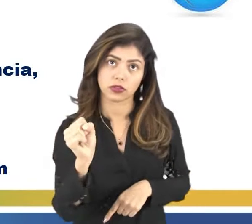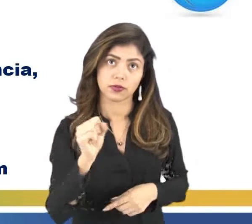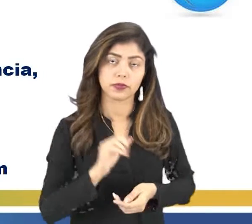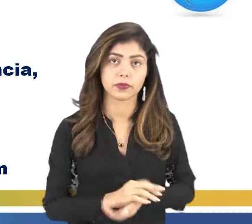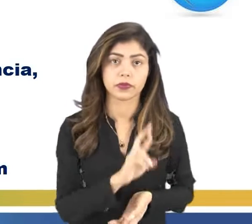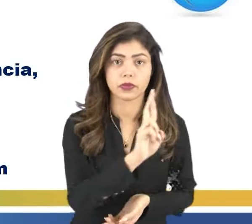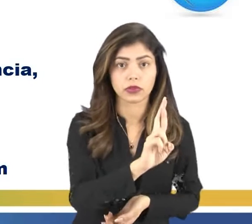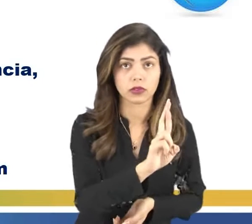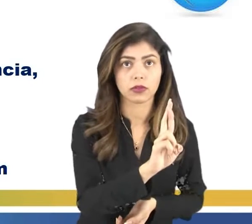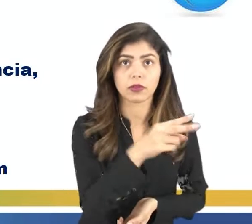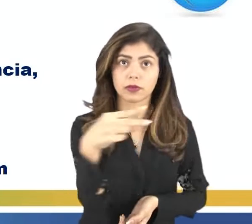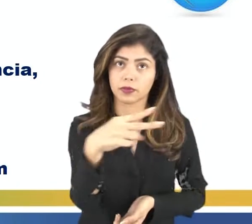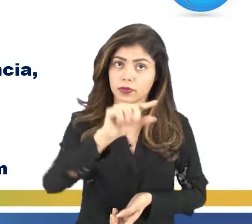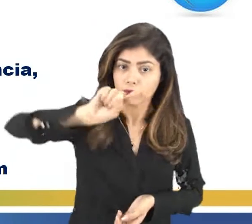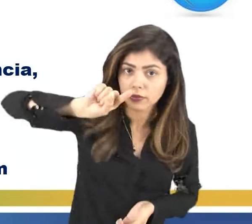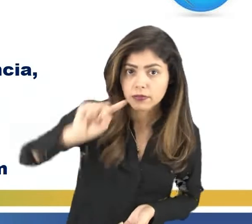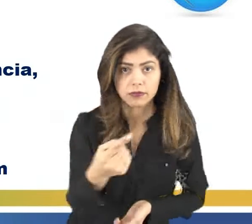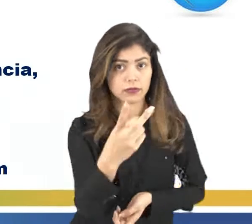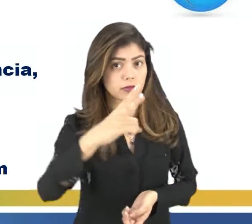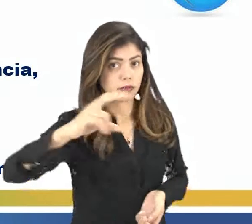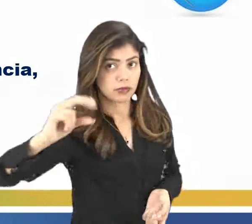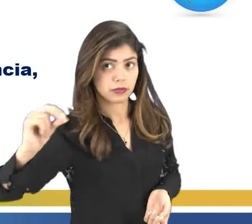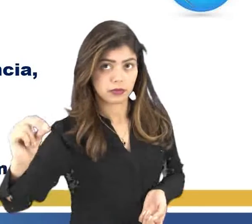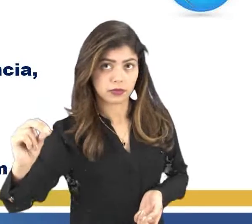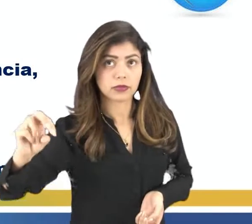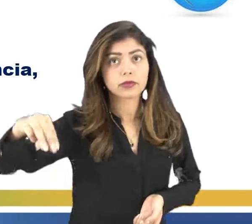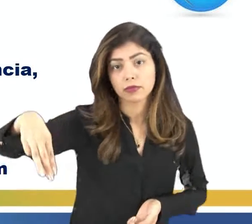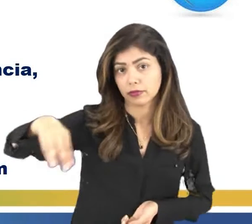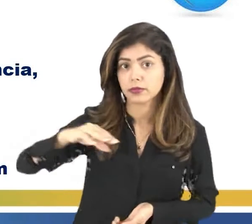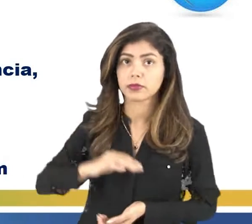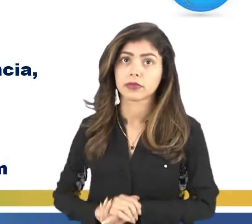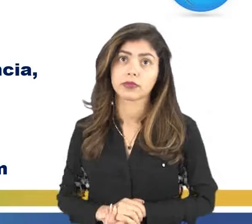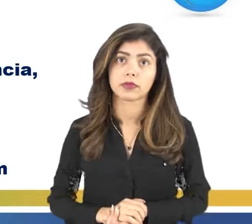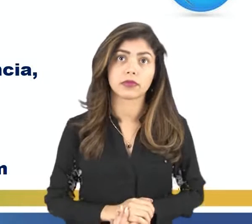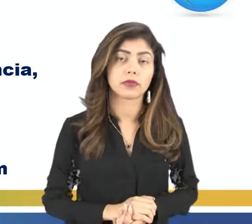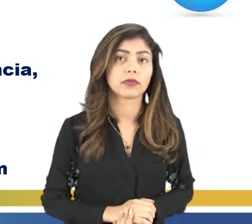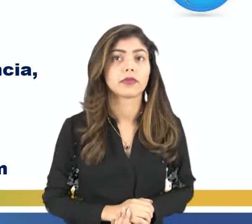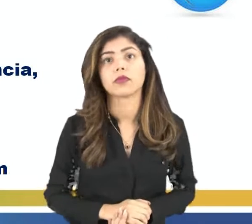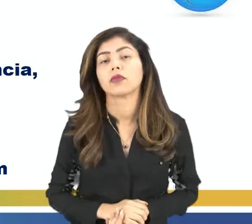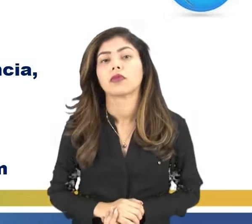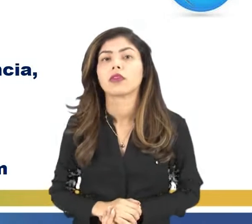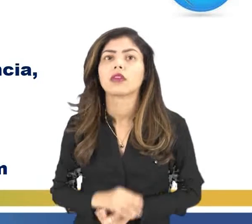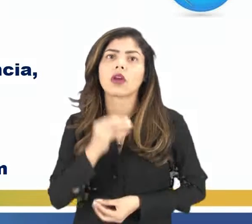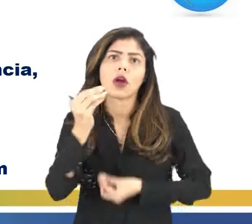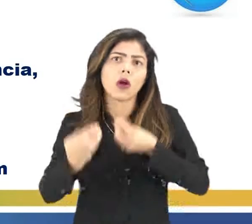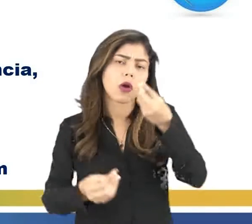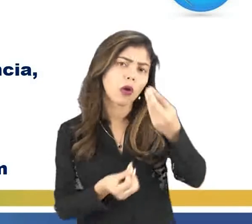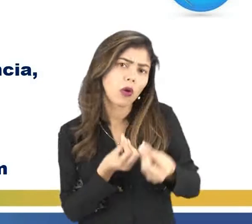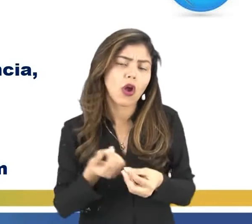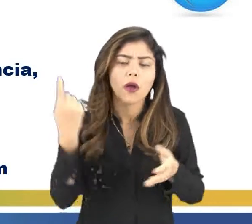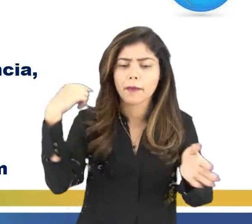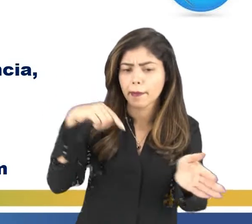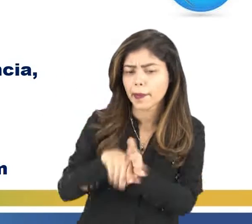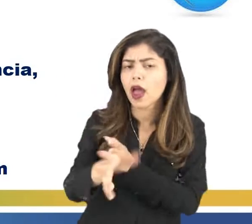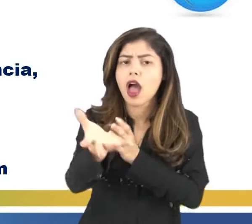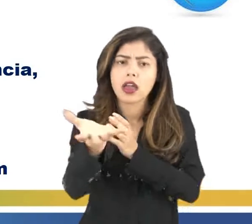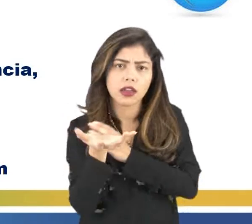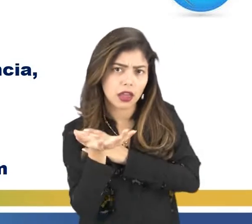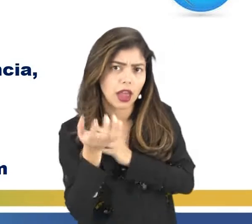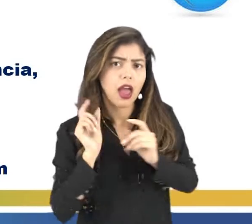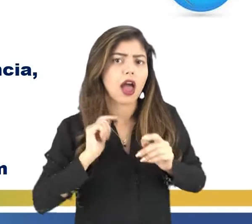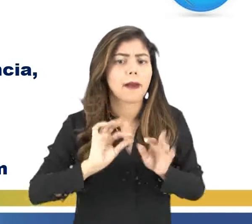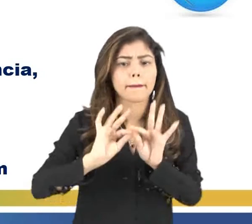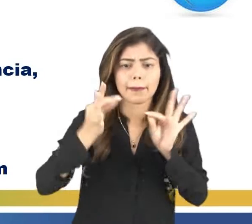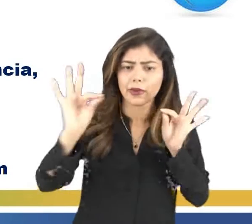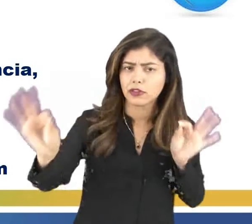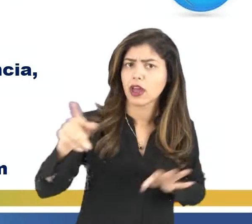628. Logo, o nosso raio será igual a 1.500 metros. Como a nossa questão quer saber